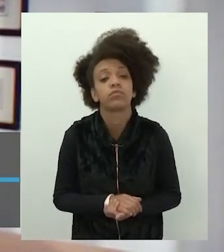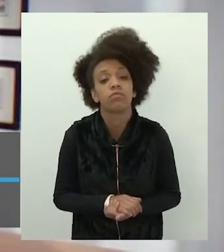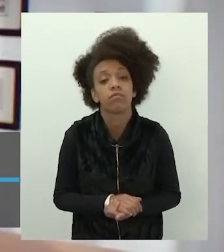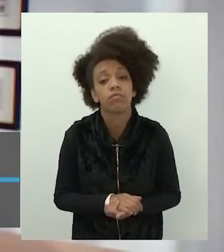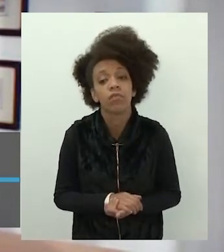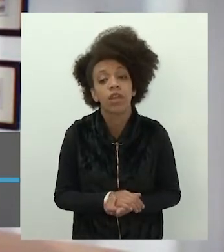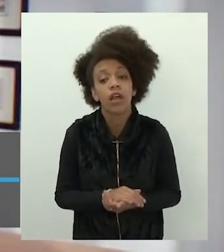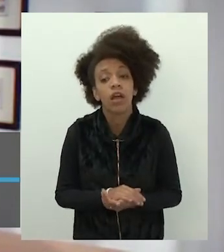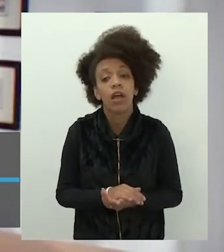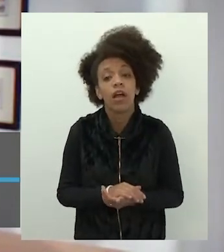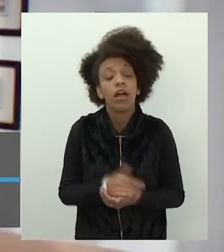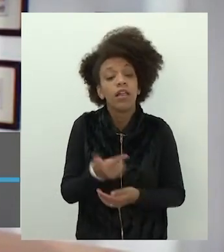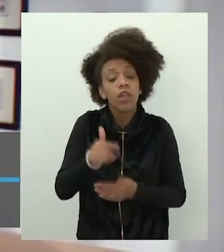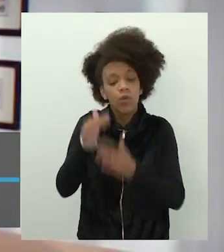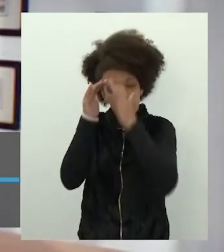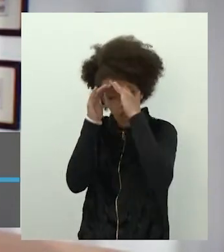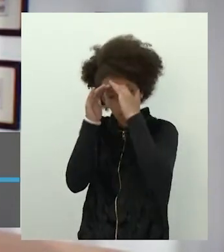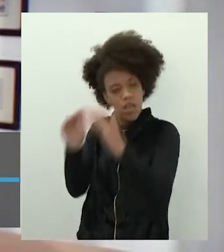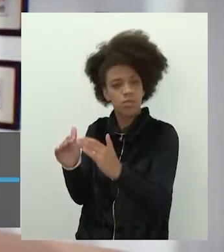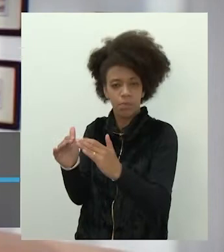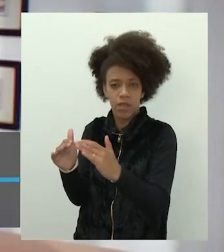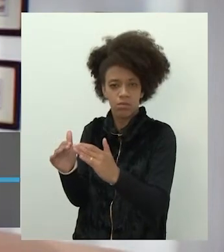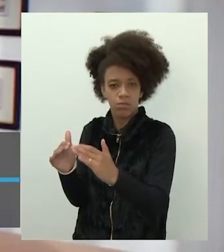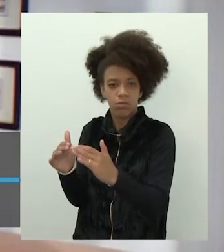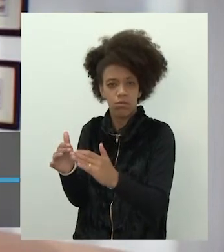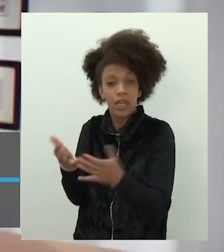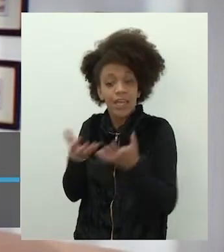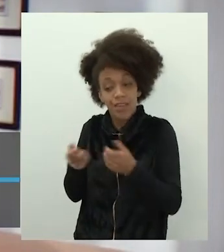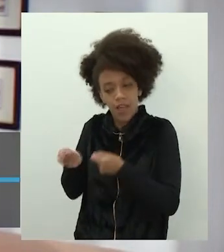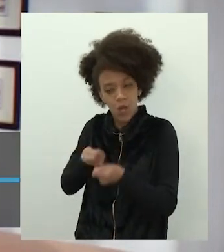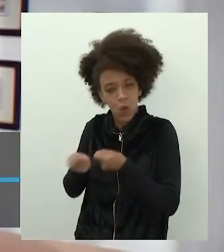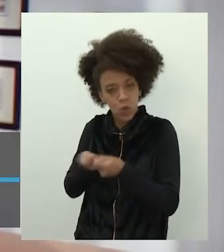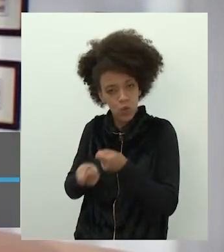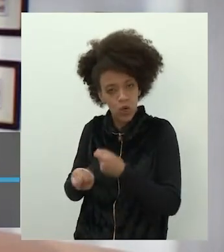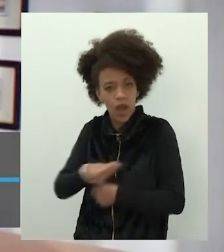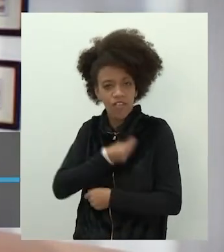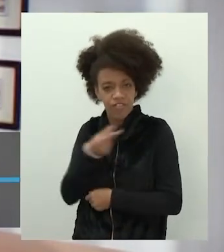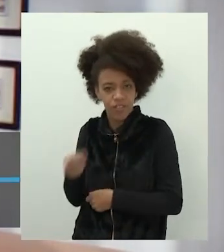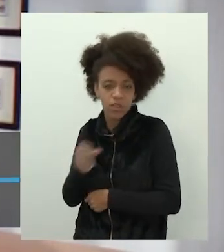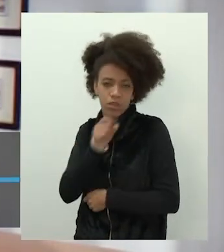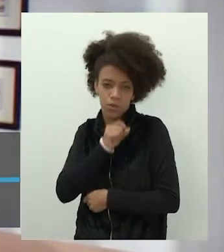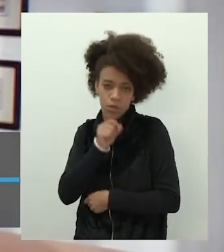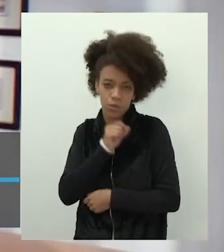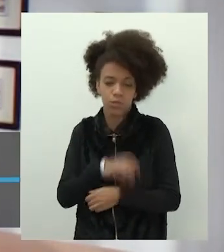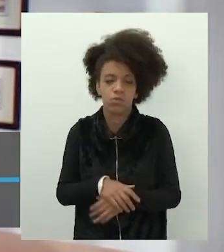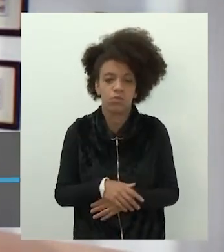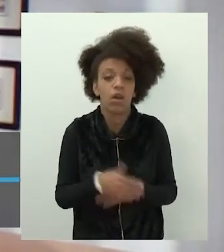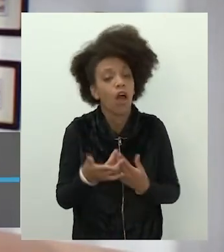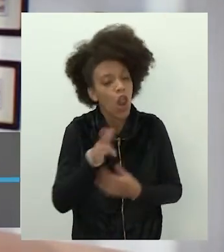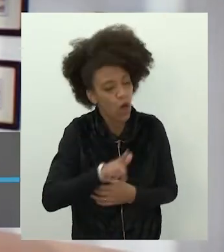não respeitar a sua autonomia, desde que, claro, ele tenha